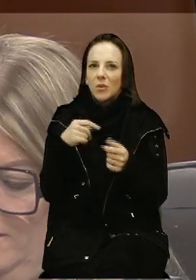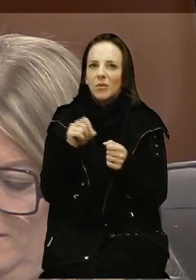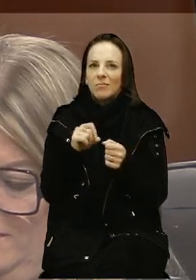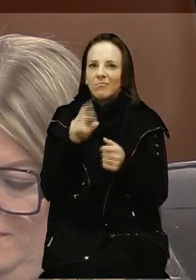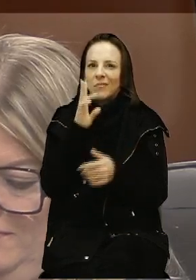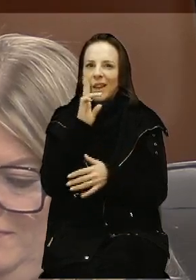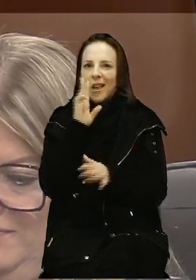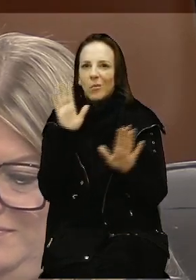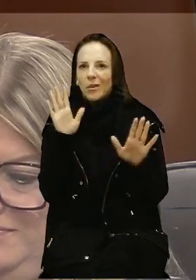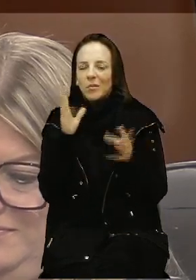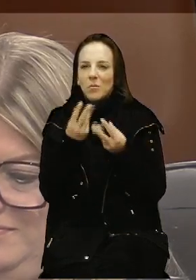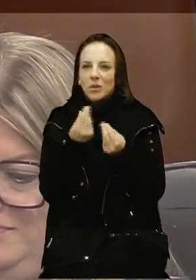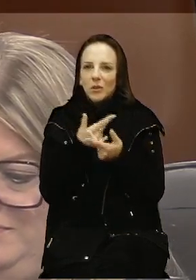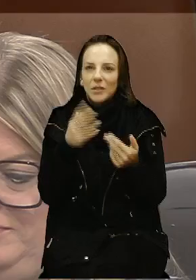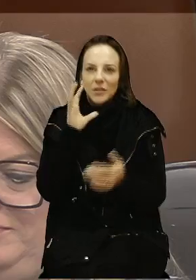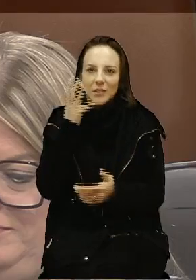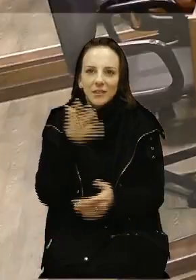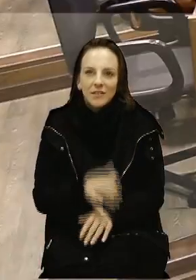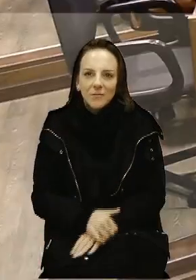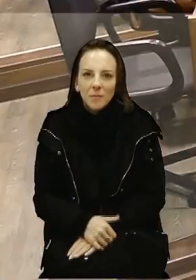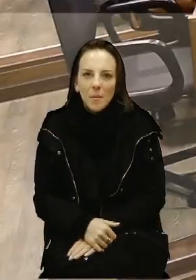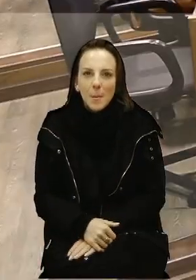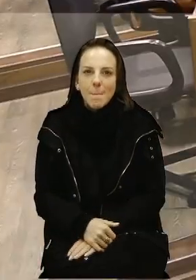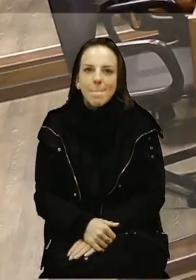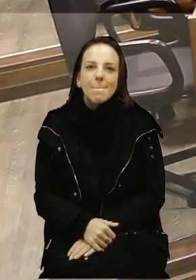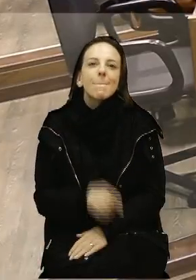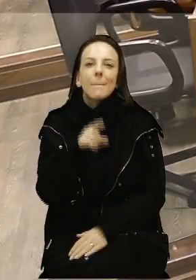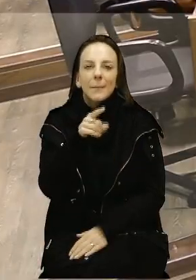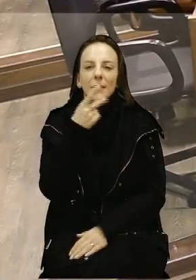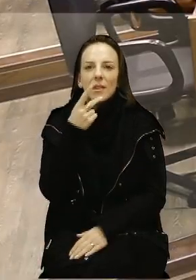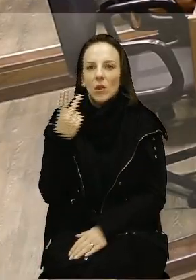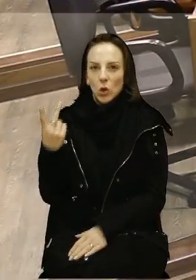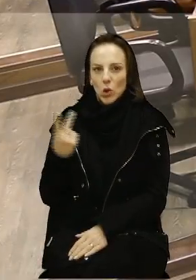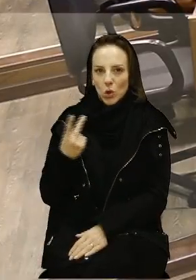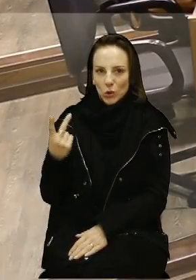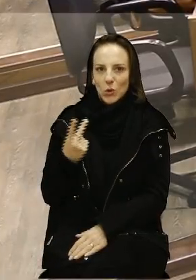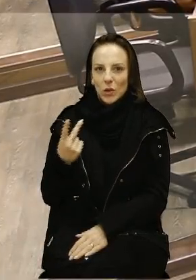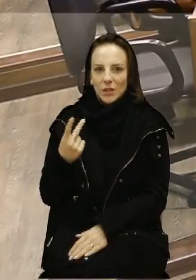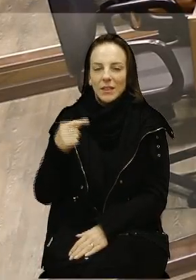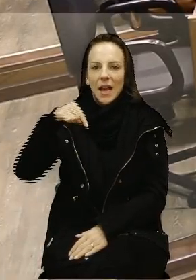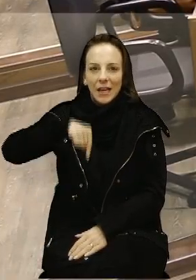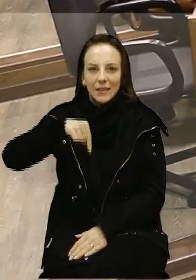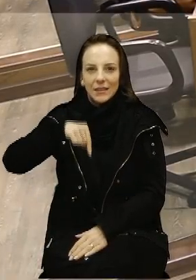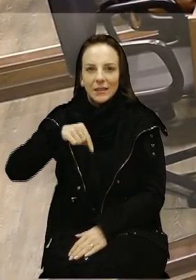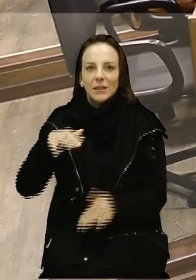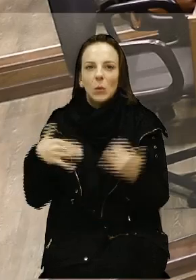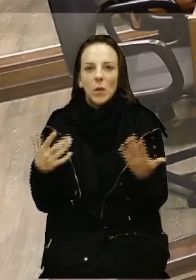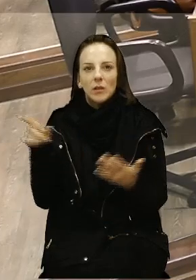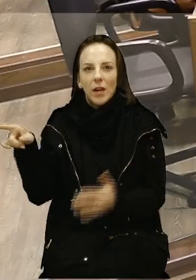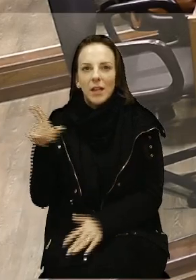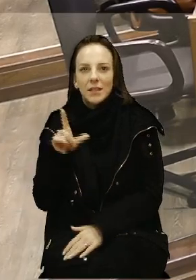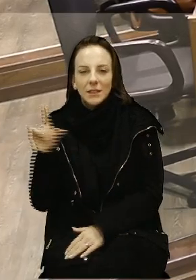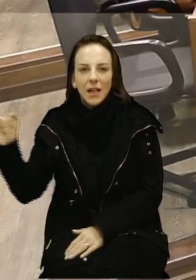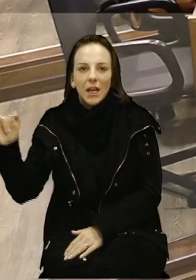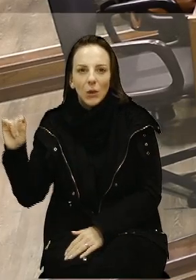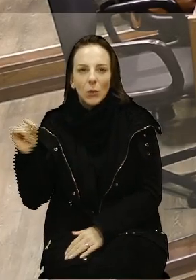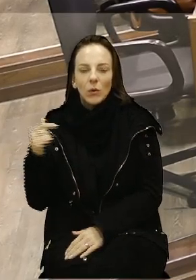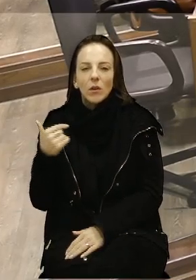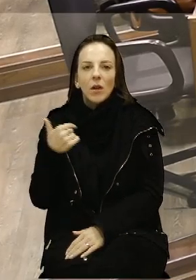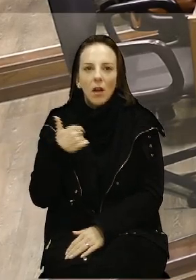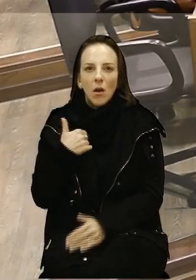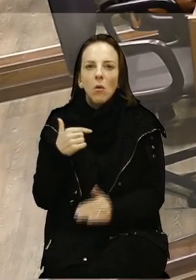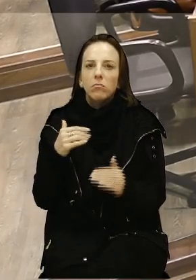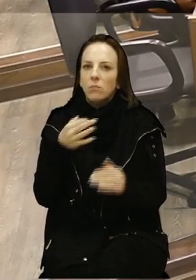gente. Isso é a parte, vereador. Não, estávamos eu e o senhor no plenário quando ele saiu aqui, além de outros vereadores, e eu comungo da mesma opinião que o